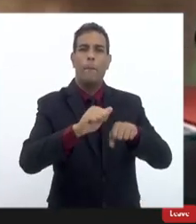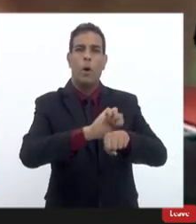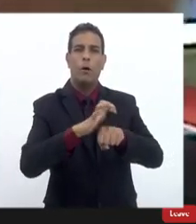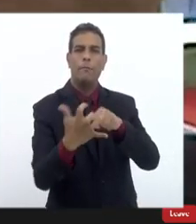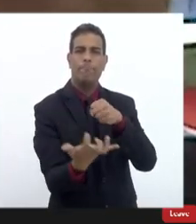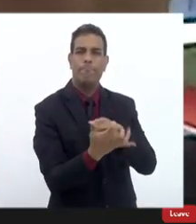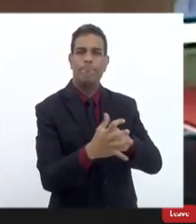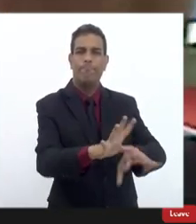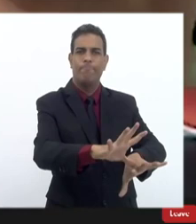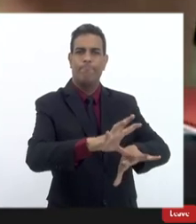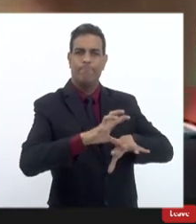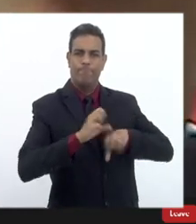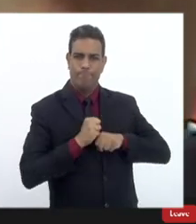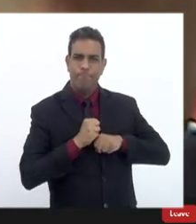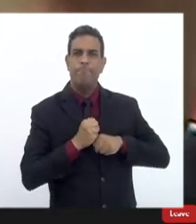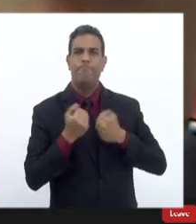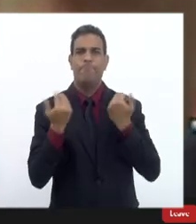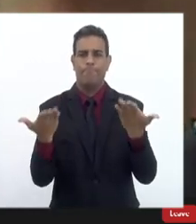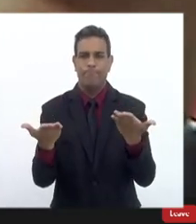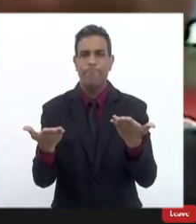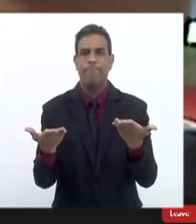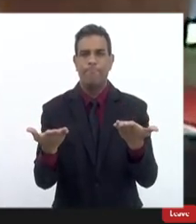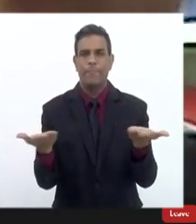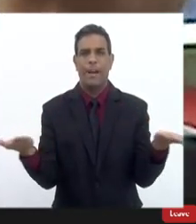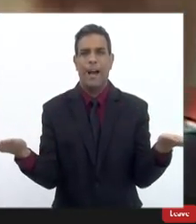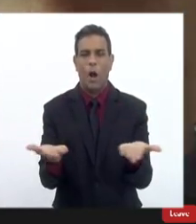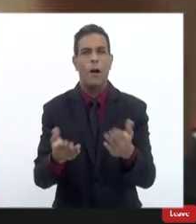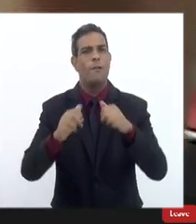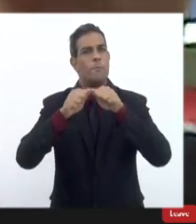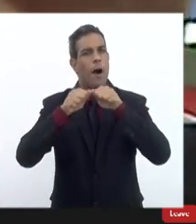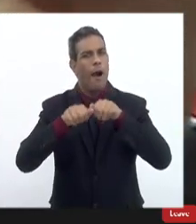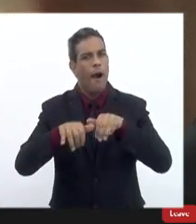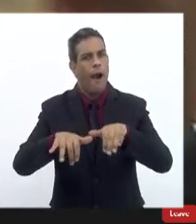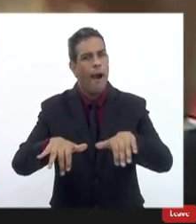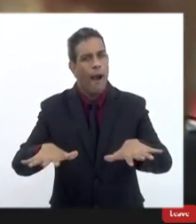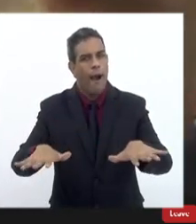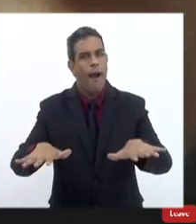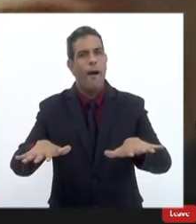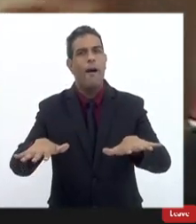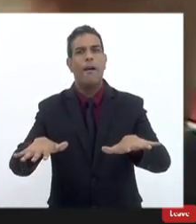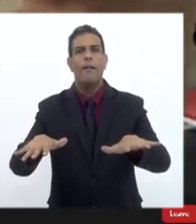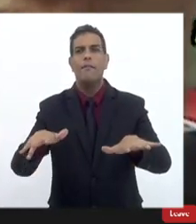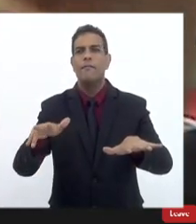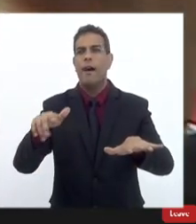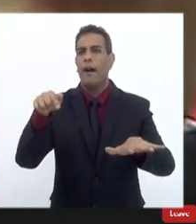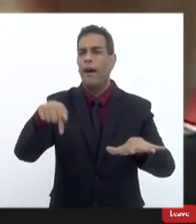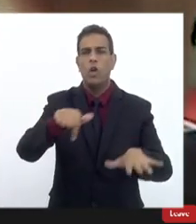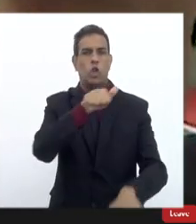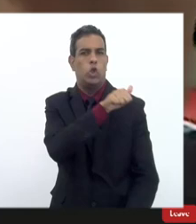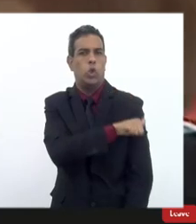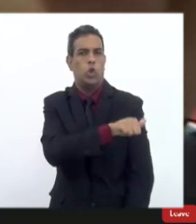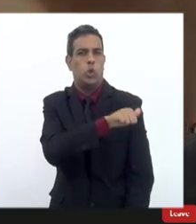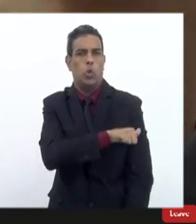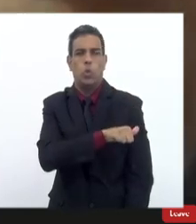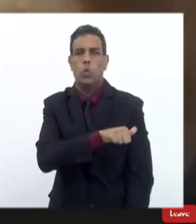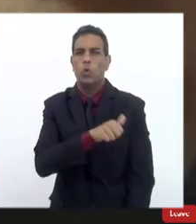da pandemia que está hoje graçando no mundo e aqui no Rio de Janeiro